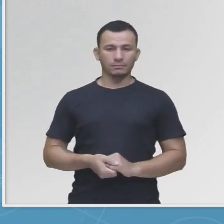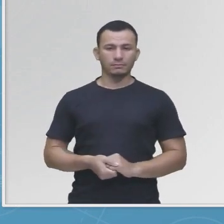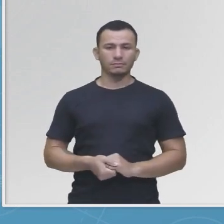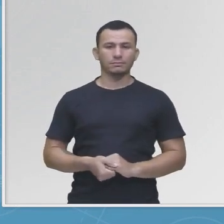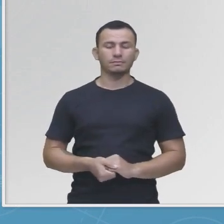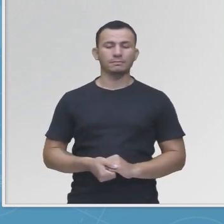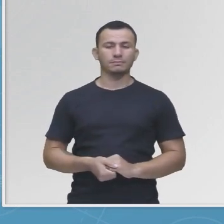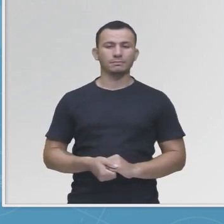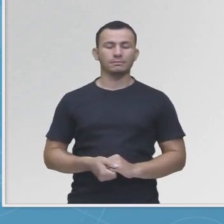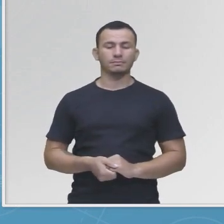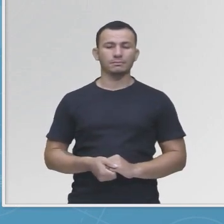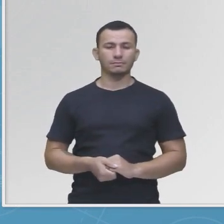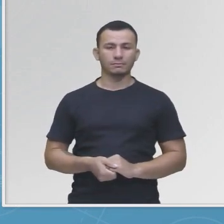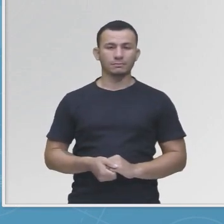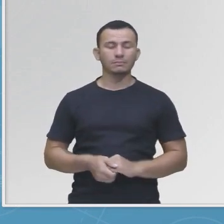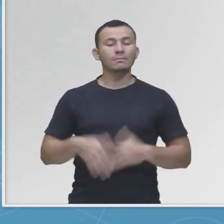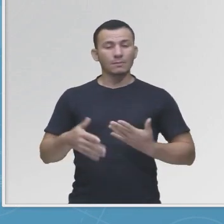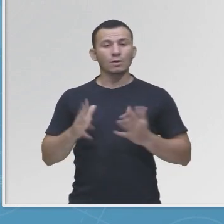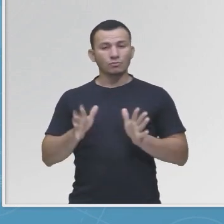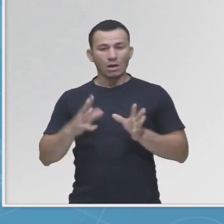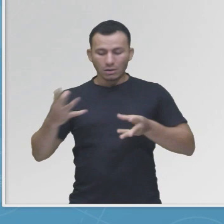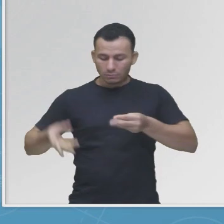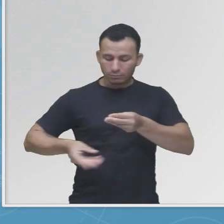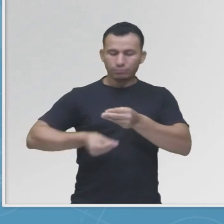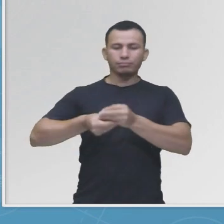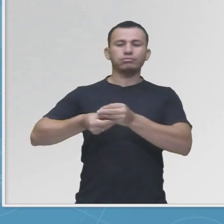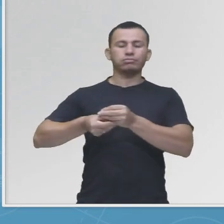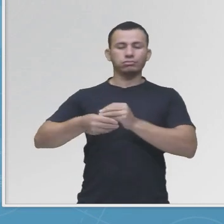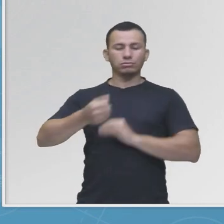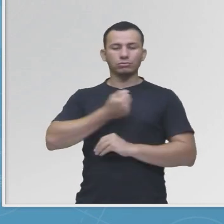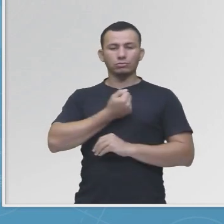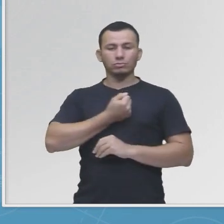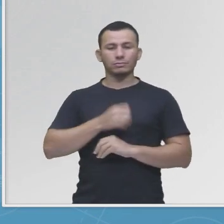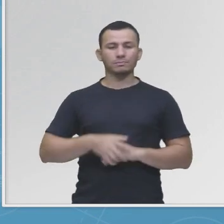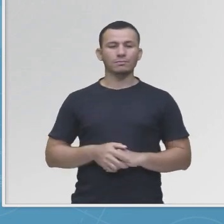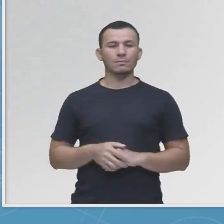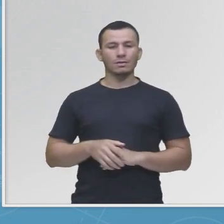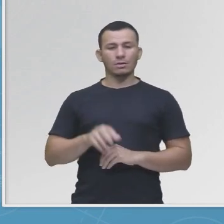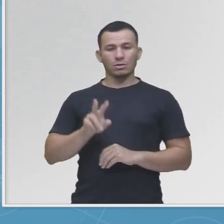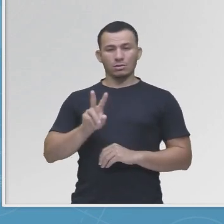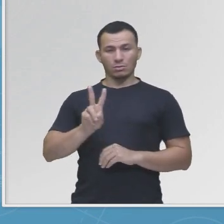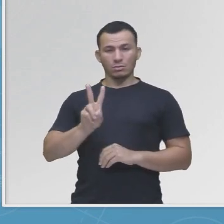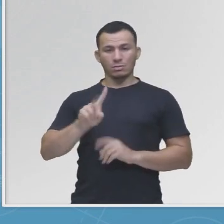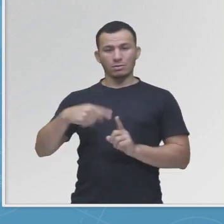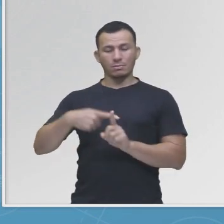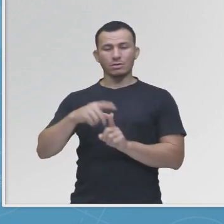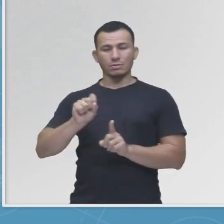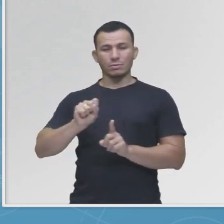de centena. Então, adicionando isso daqui, né? 2 mais 8, 10.